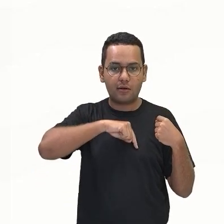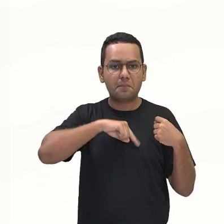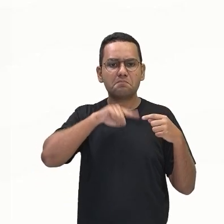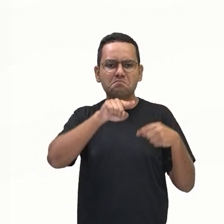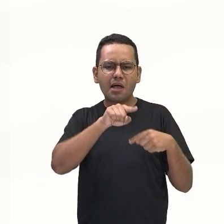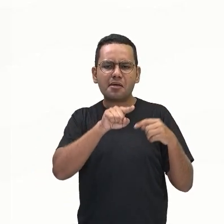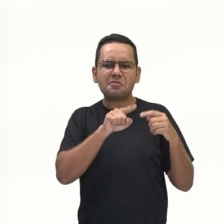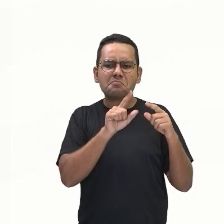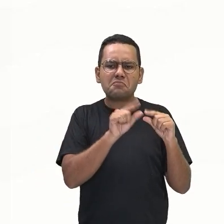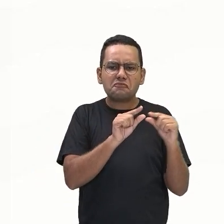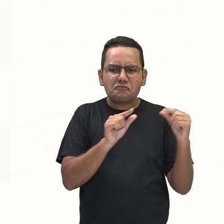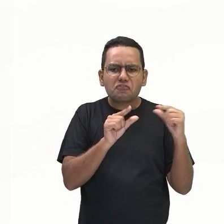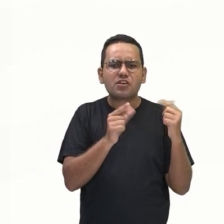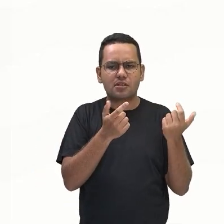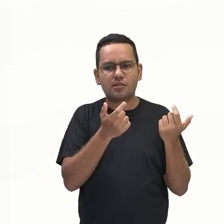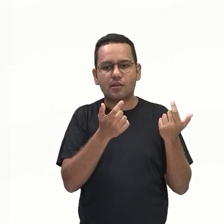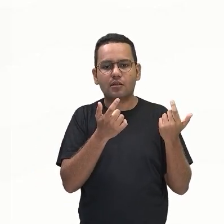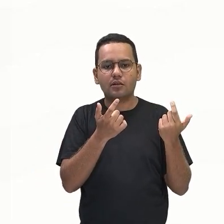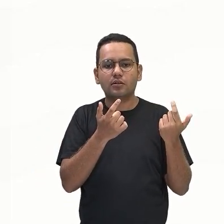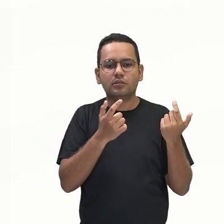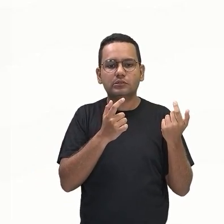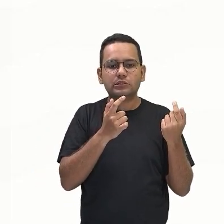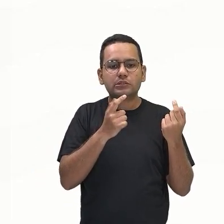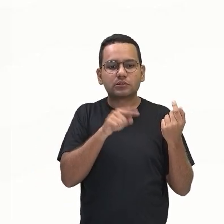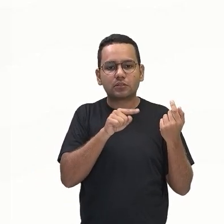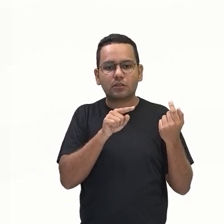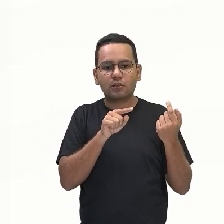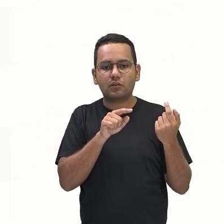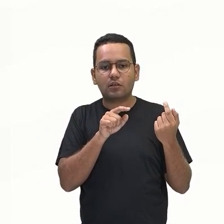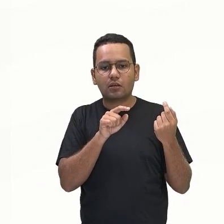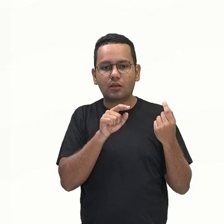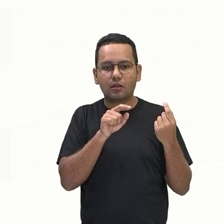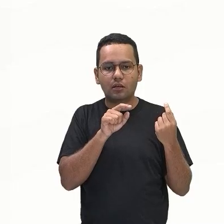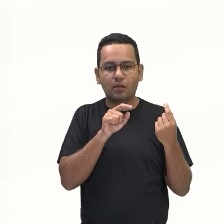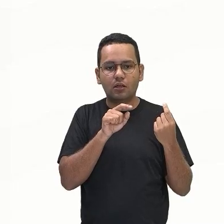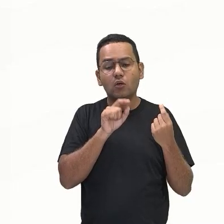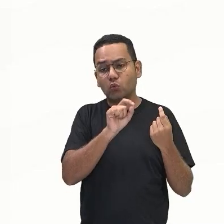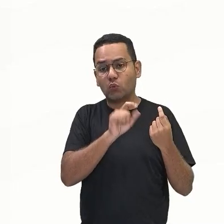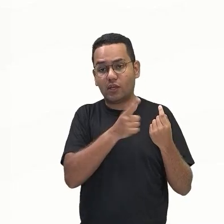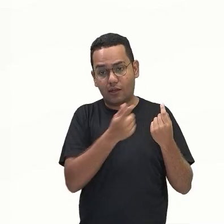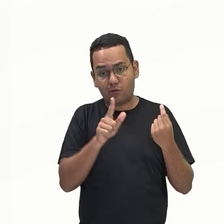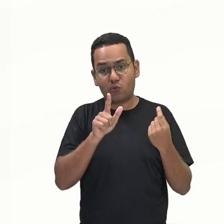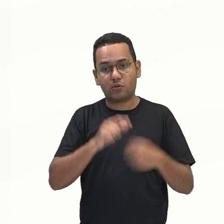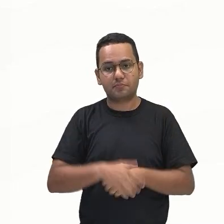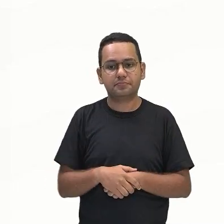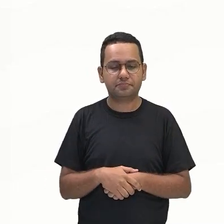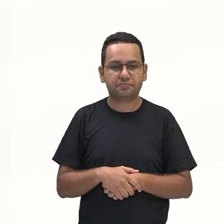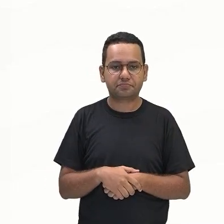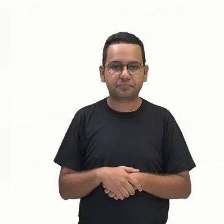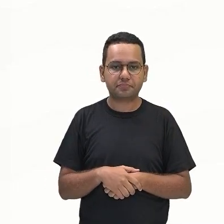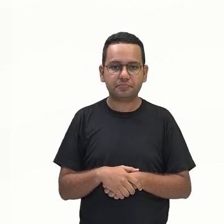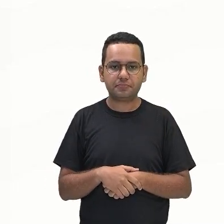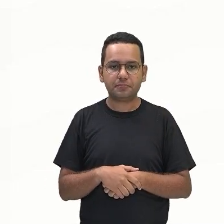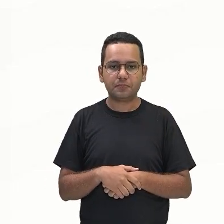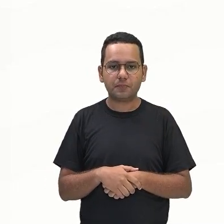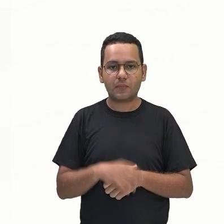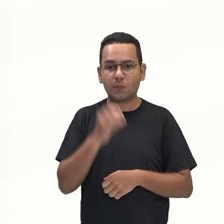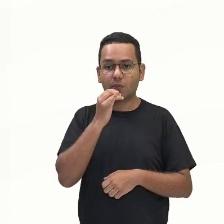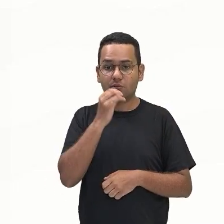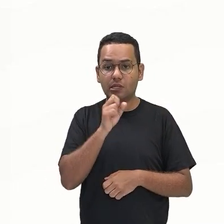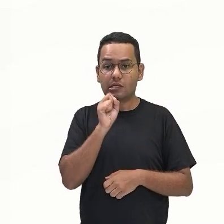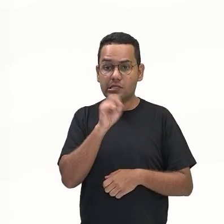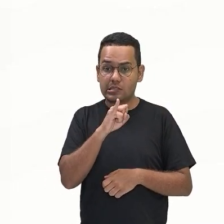das artérias, né? Por quê? O sangue, quando está retornando, gente, é o momento que o coração está